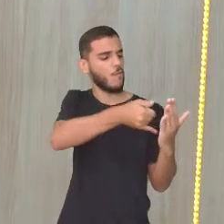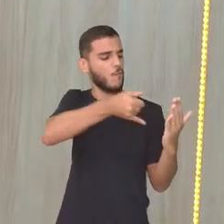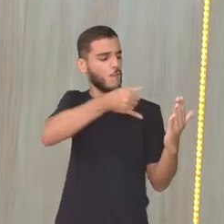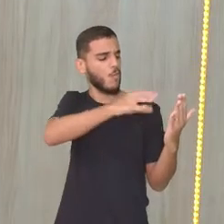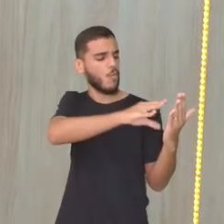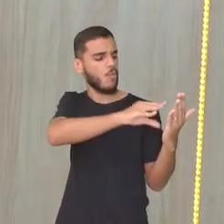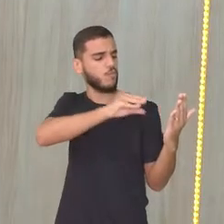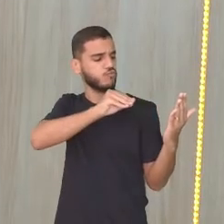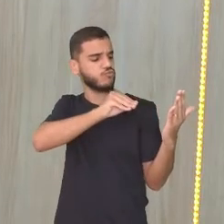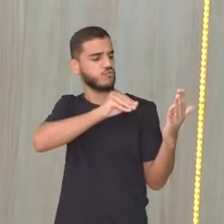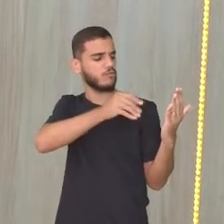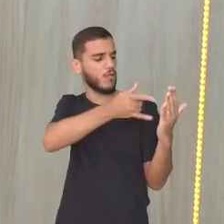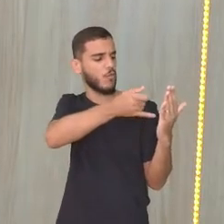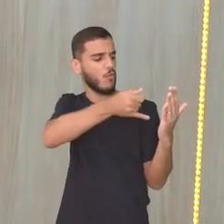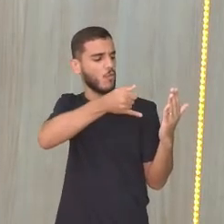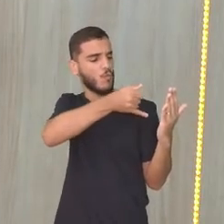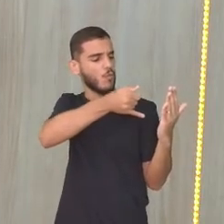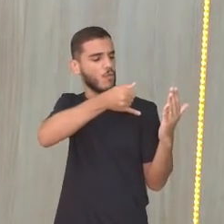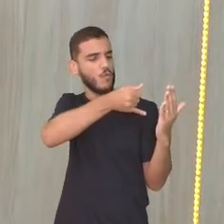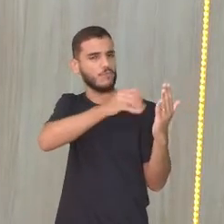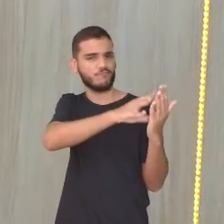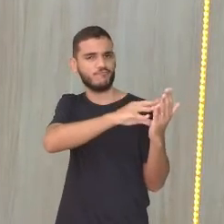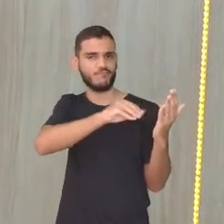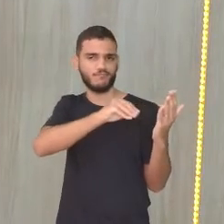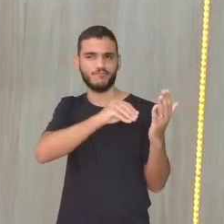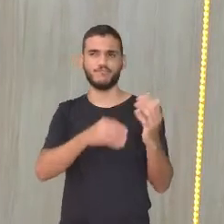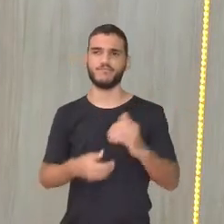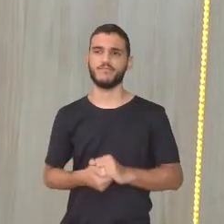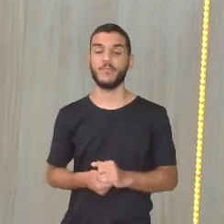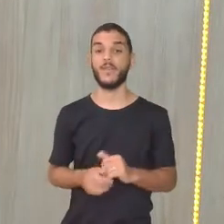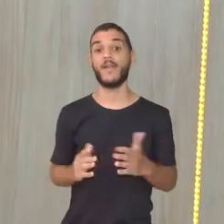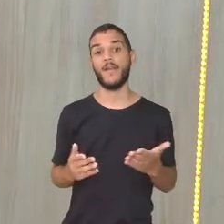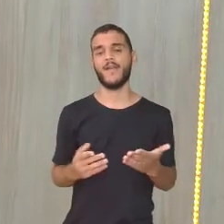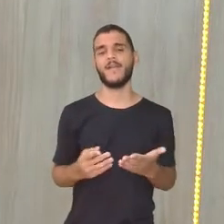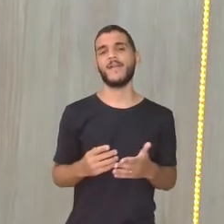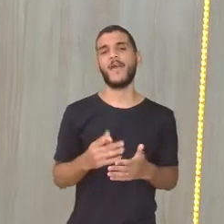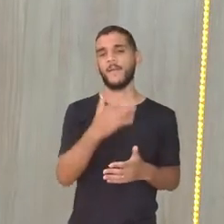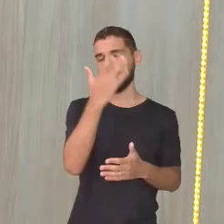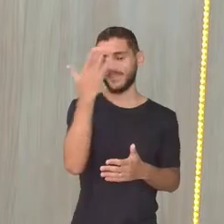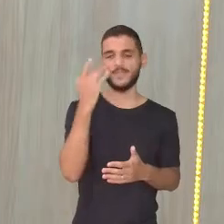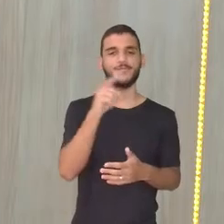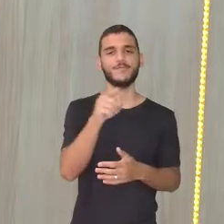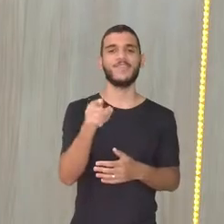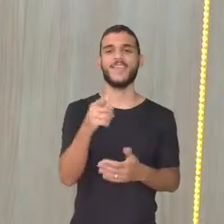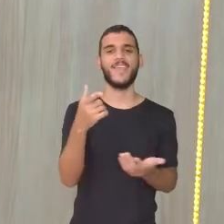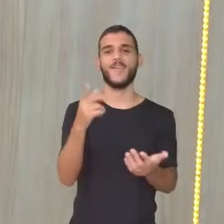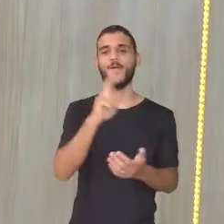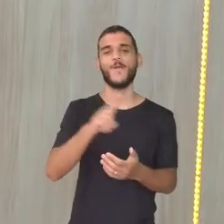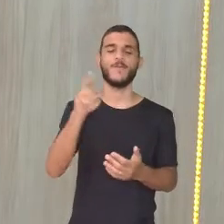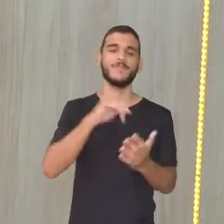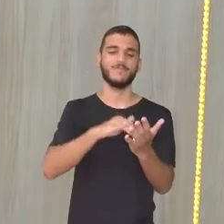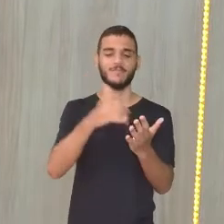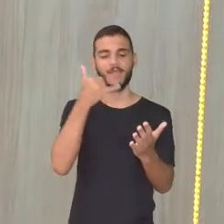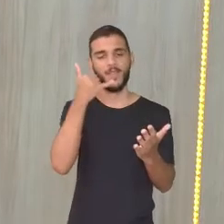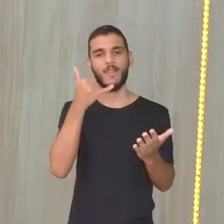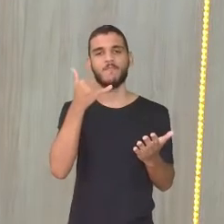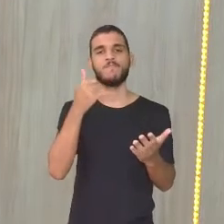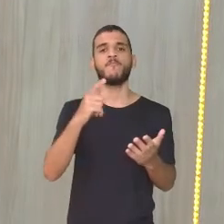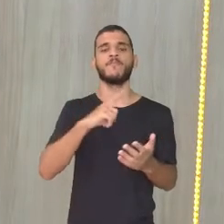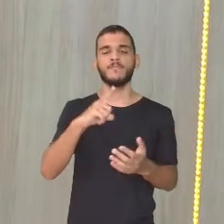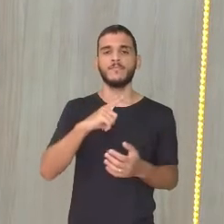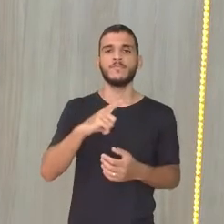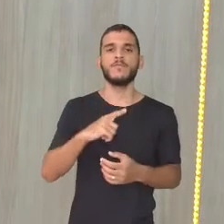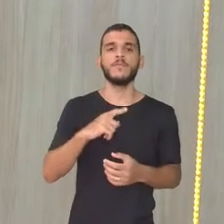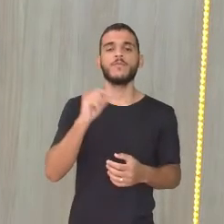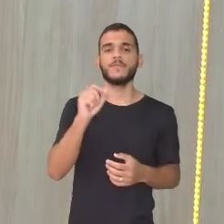leitor de QR Code aberto, né, professor Gilson? Porque a gente Exato. fala, você aponta o celular e a magia acontece, não é bem assim. Você tem que Uhum. ter um leitor de